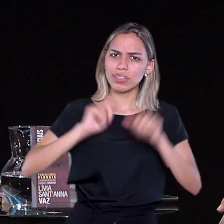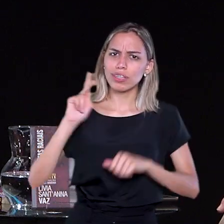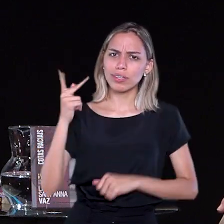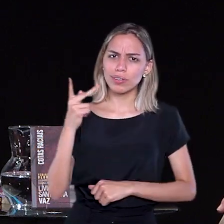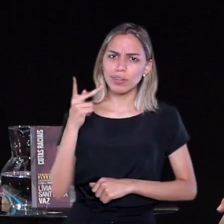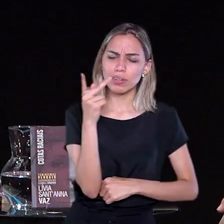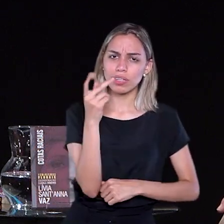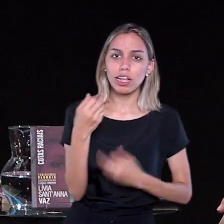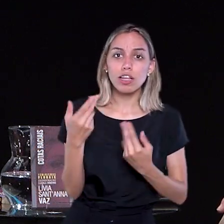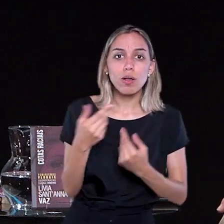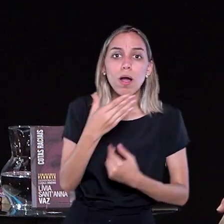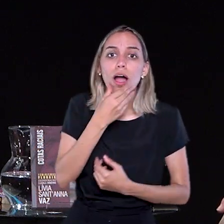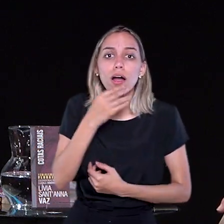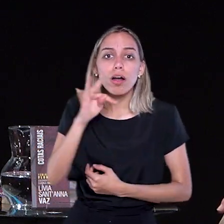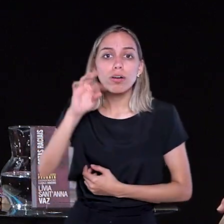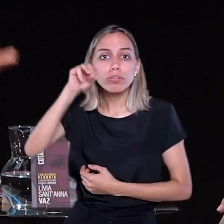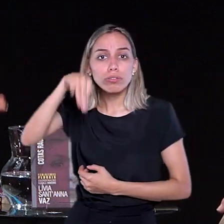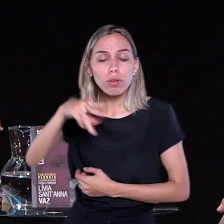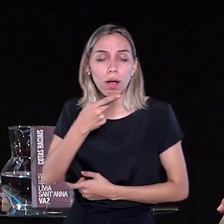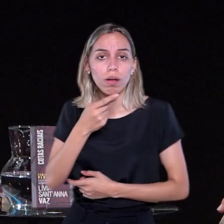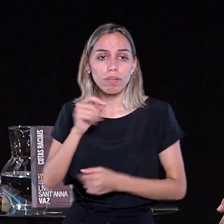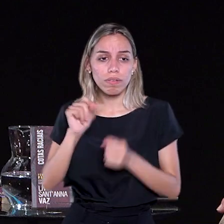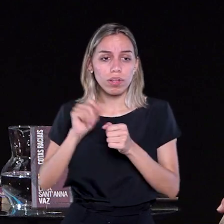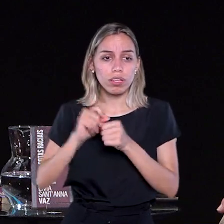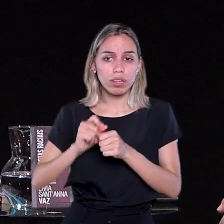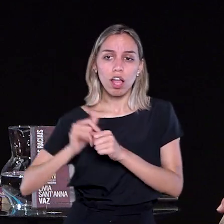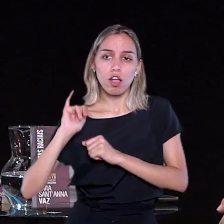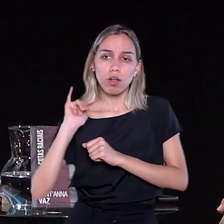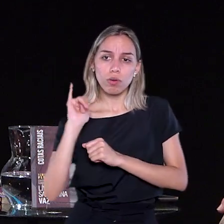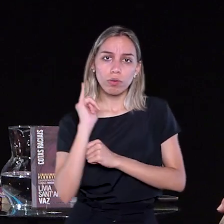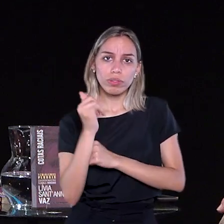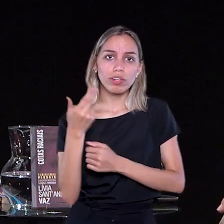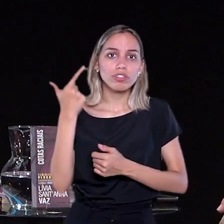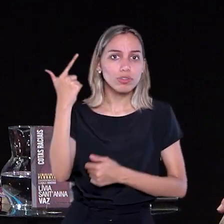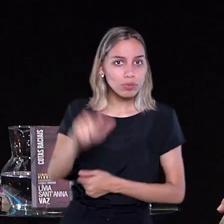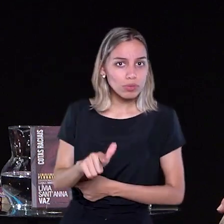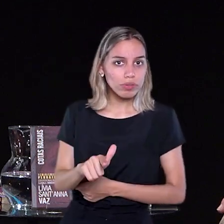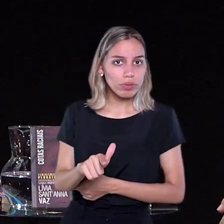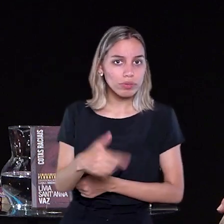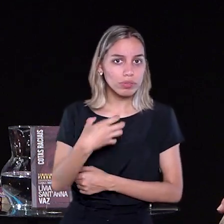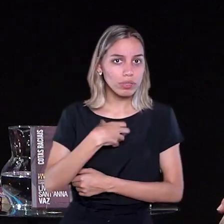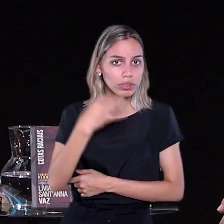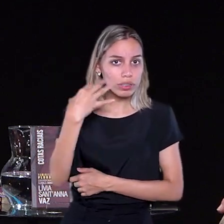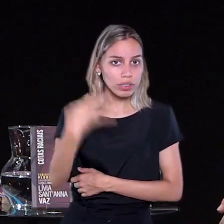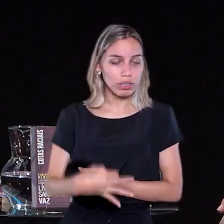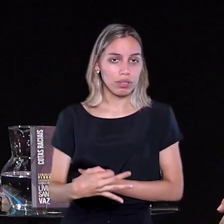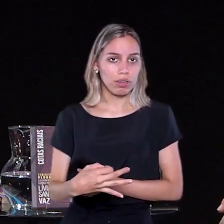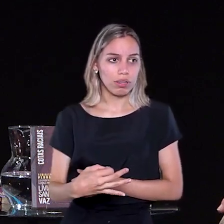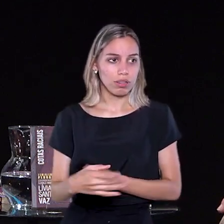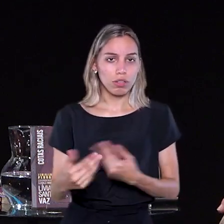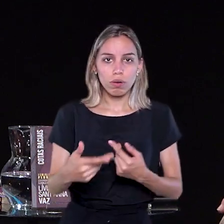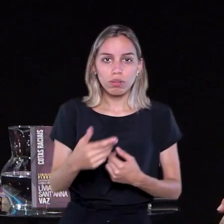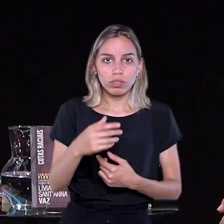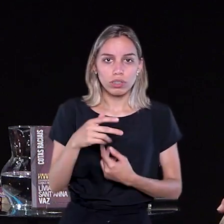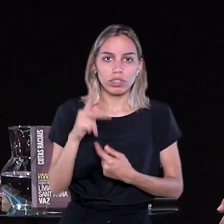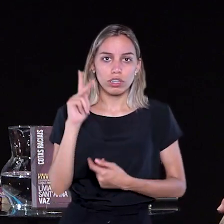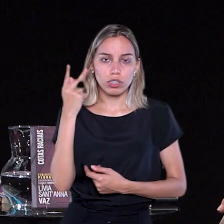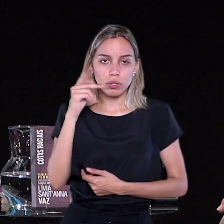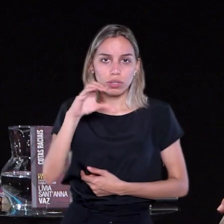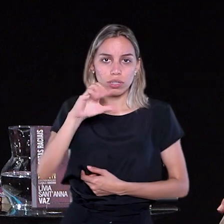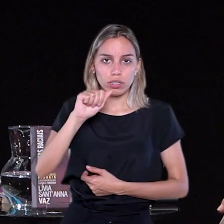faz, recontando, resgatando a história de Carolina Maria de Jesus. Né? Nós não tivemos